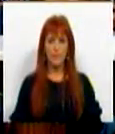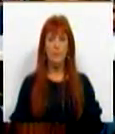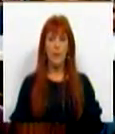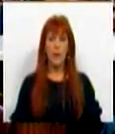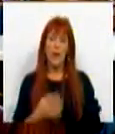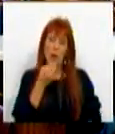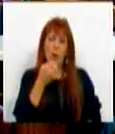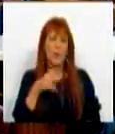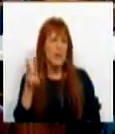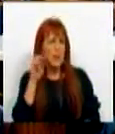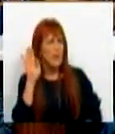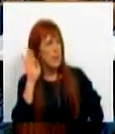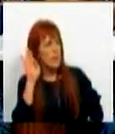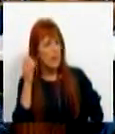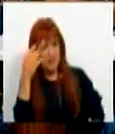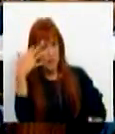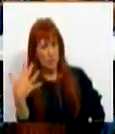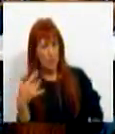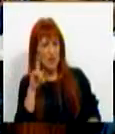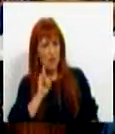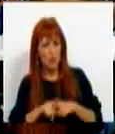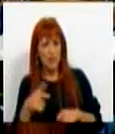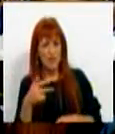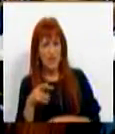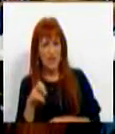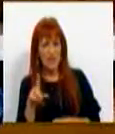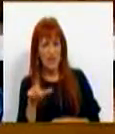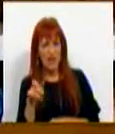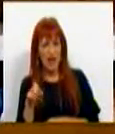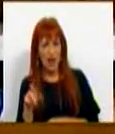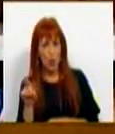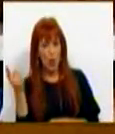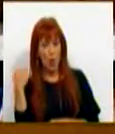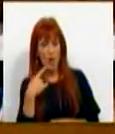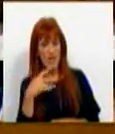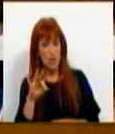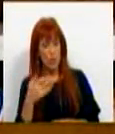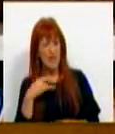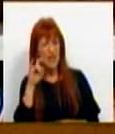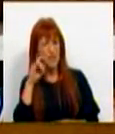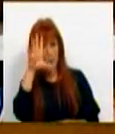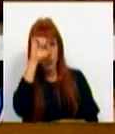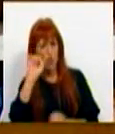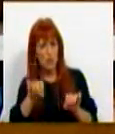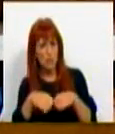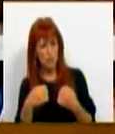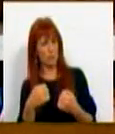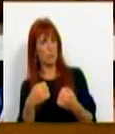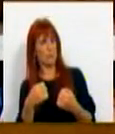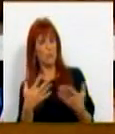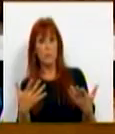Eu confesso que ouvi com grande surpresa a deputada Teresa Leal Coelho ontem dizer que o PSD defendia o Estado Social.